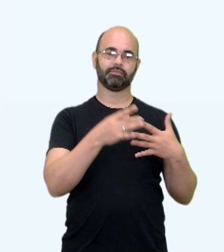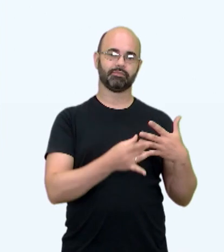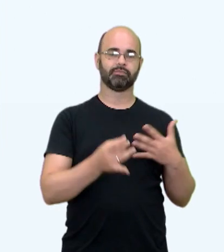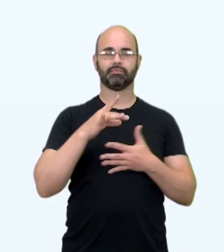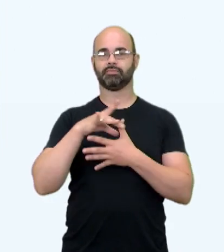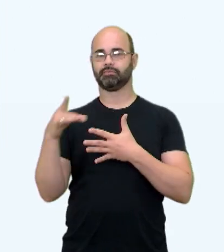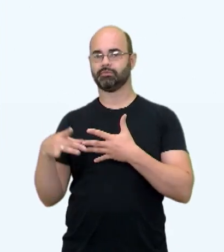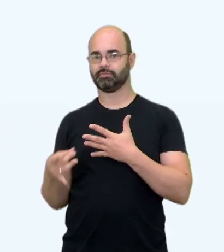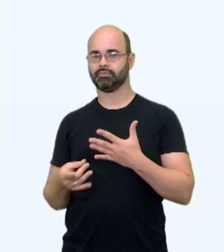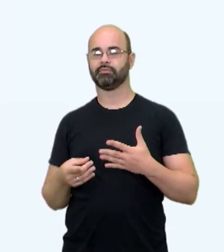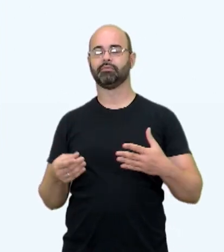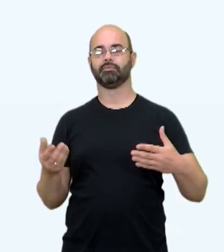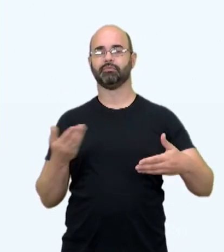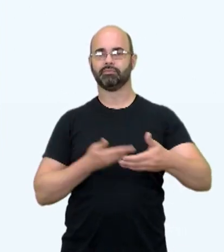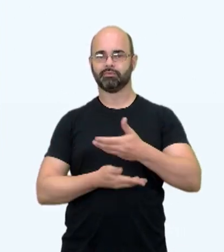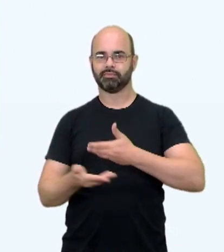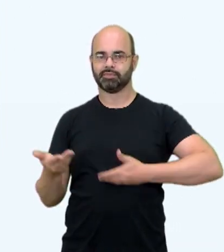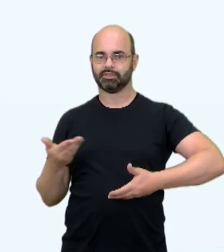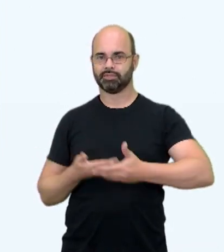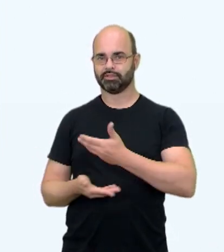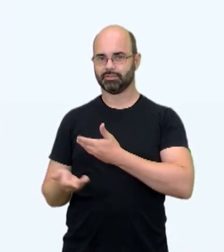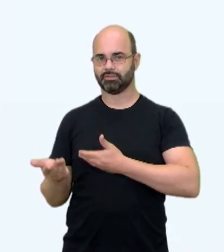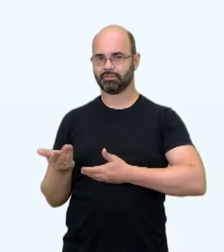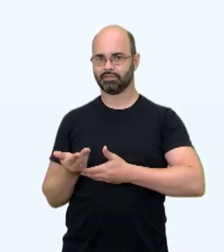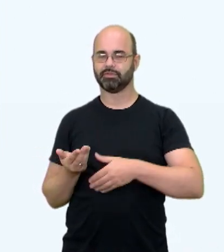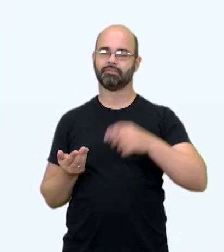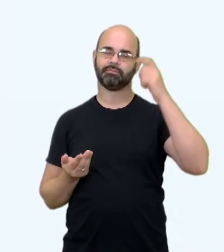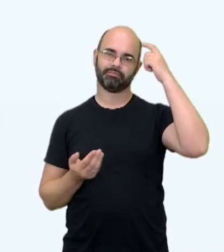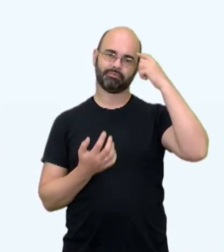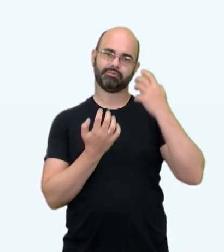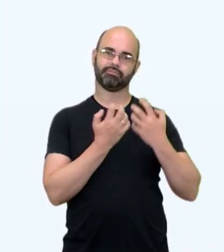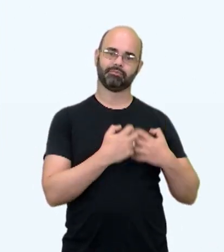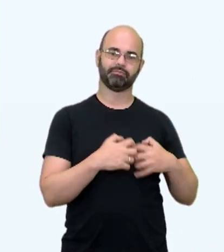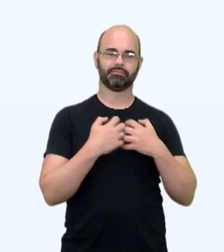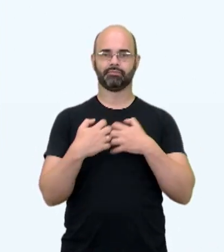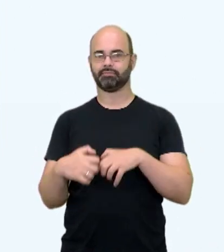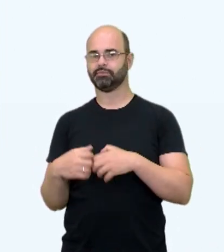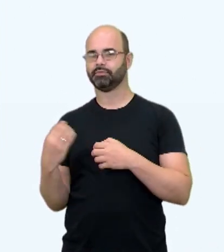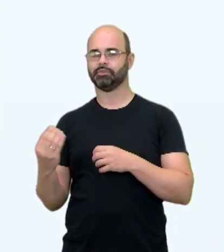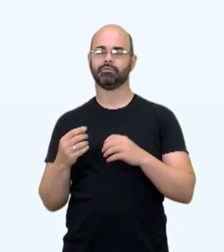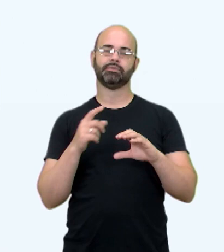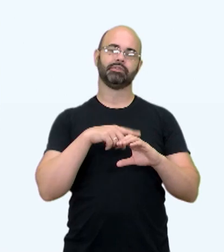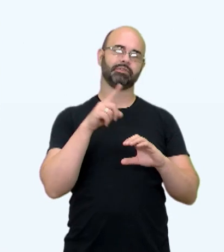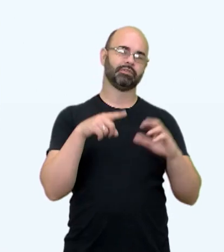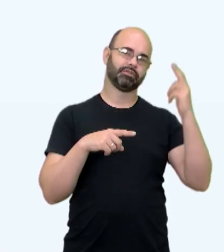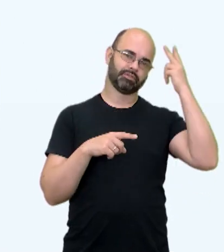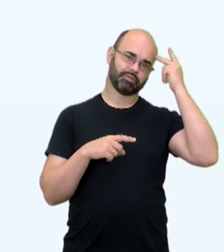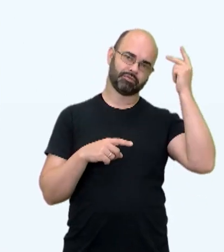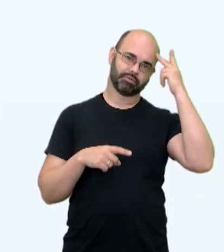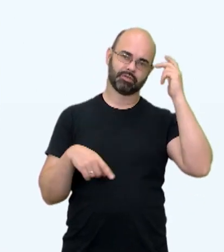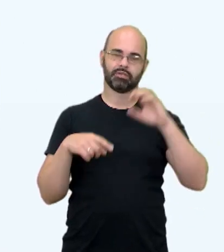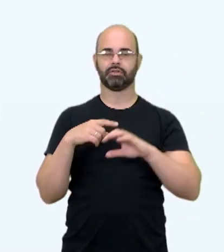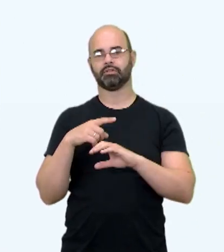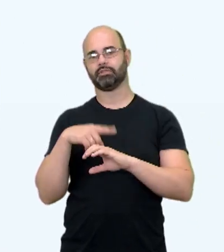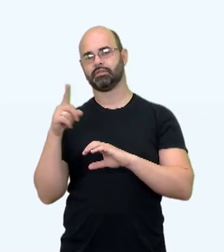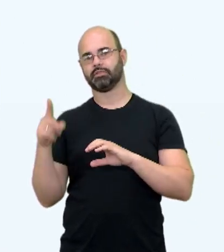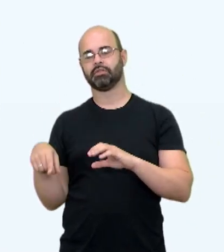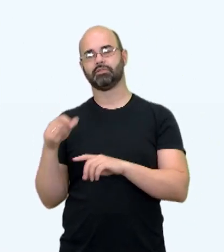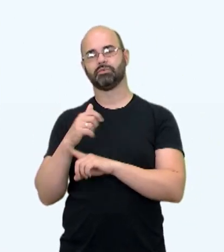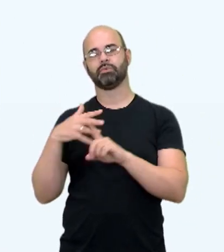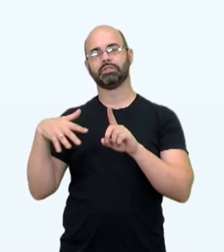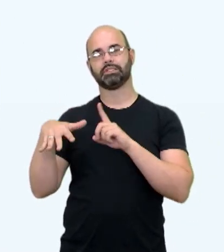de Geociências, pensando essas interfaces entre ciências naturais e ciências sociais, e o conceito